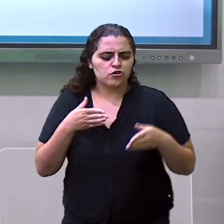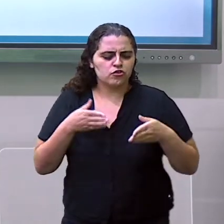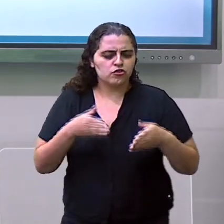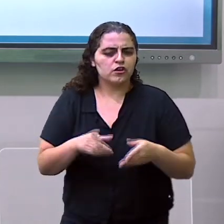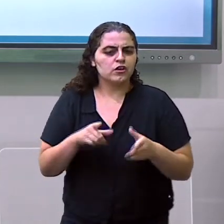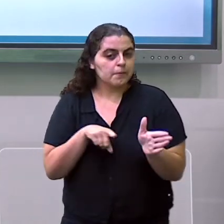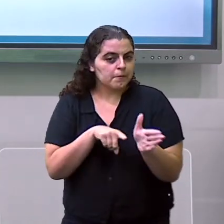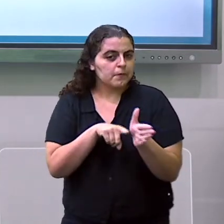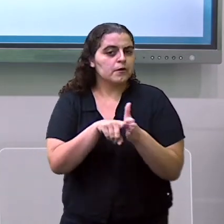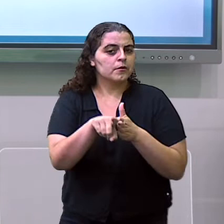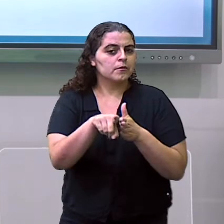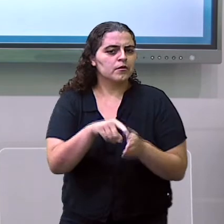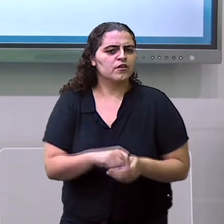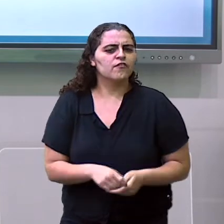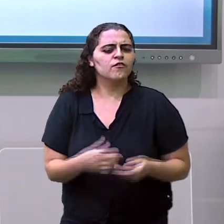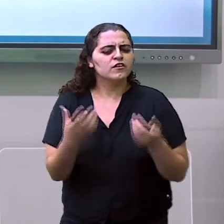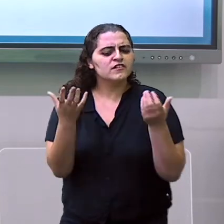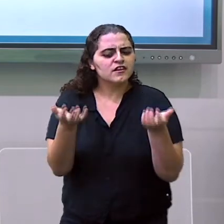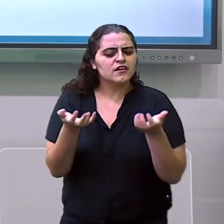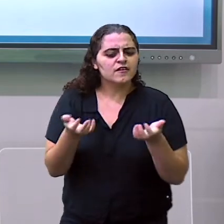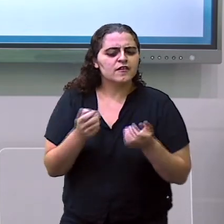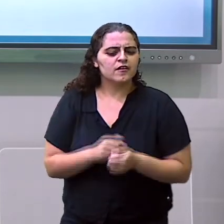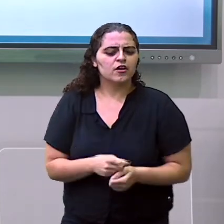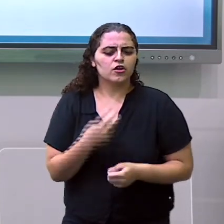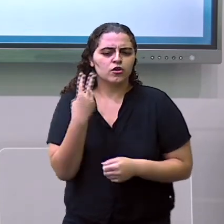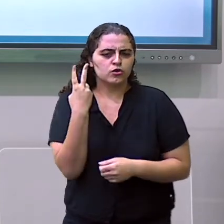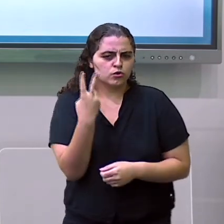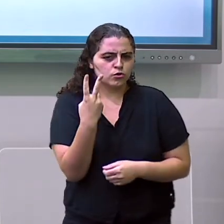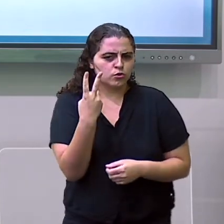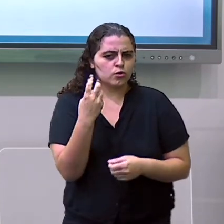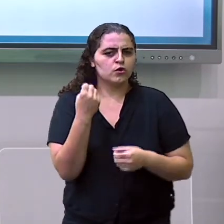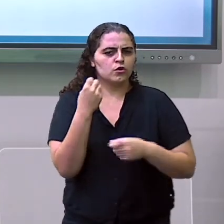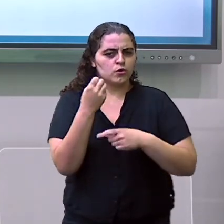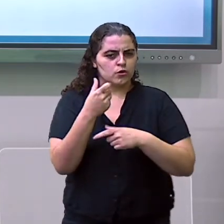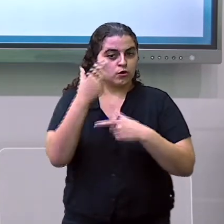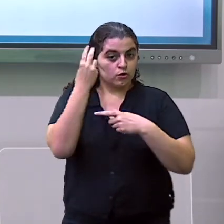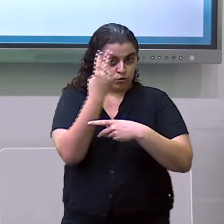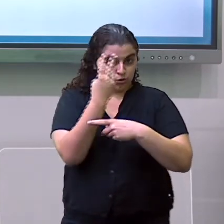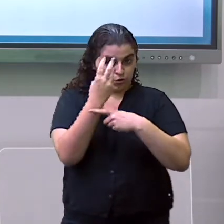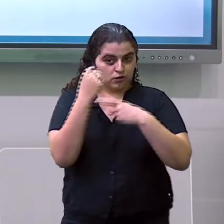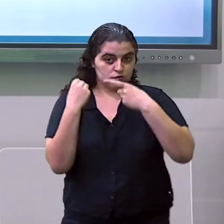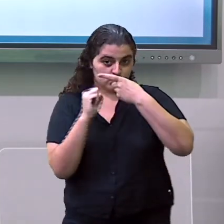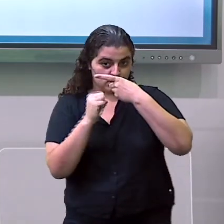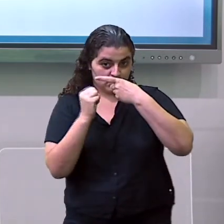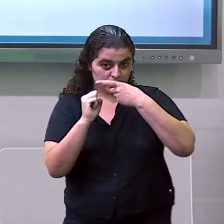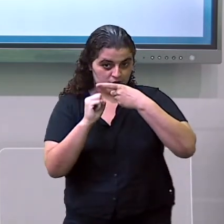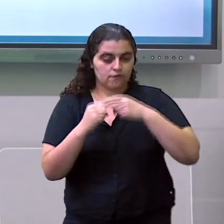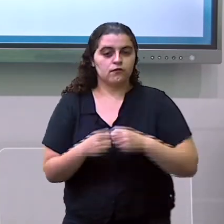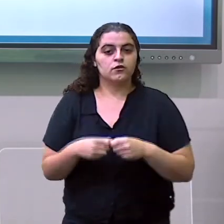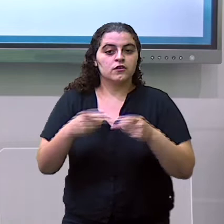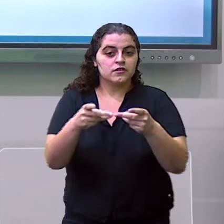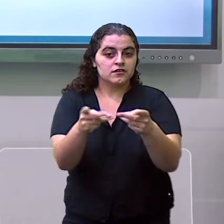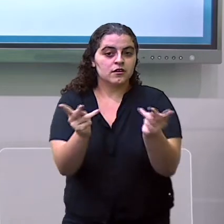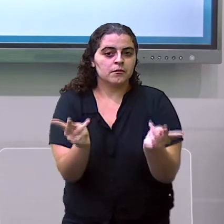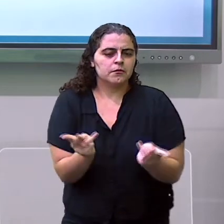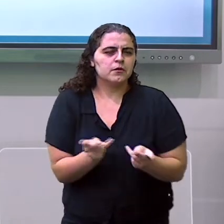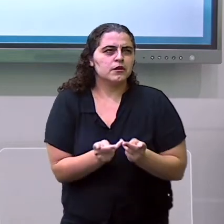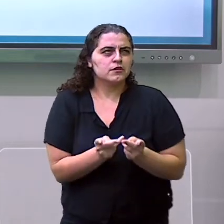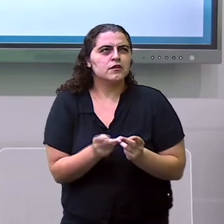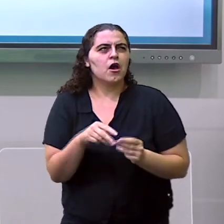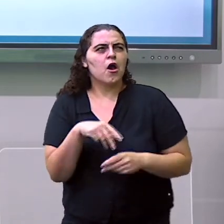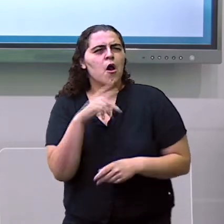desta forma: você aceitaria 2/8 desta pizza? E aí você poderia ficar